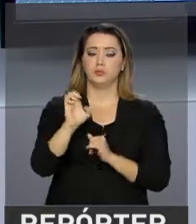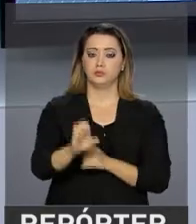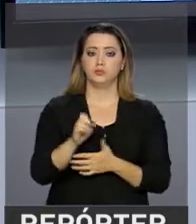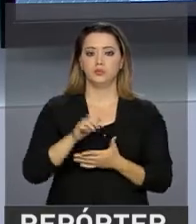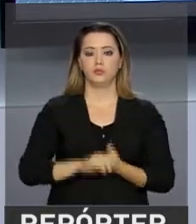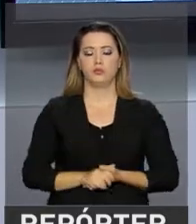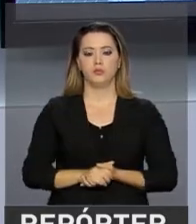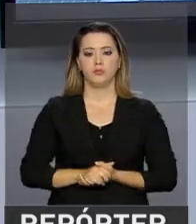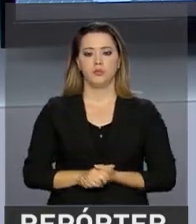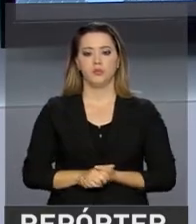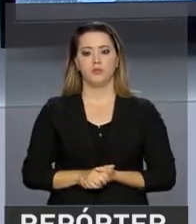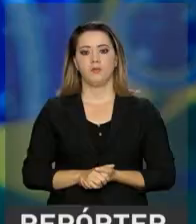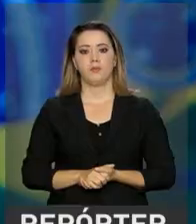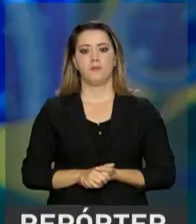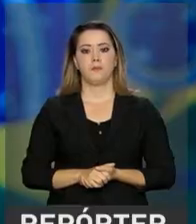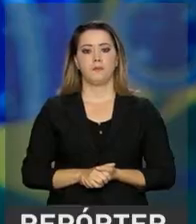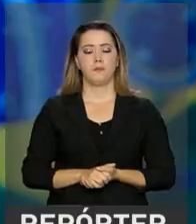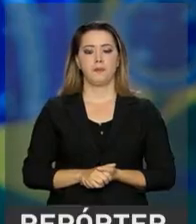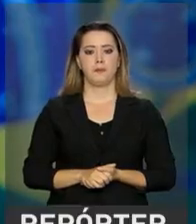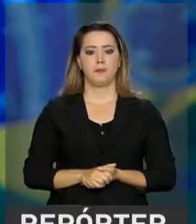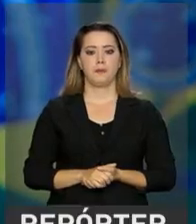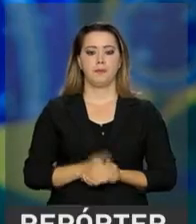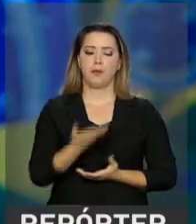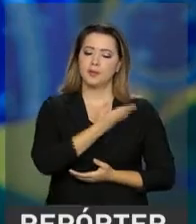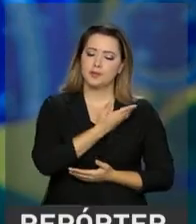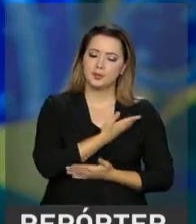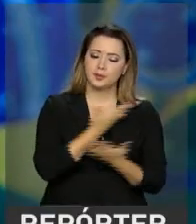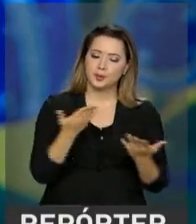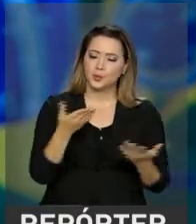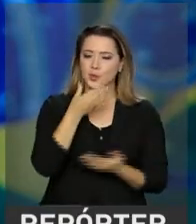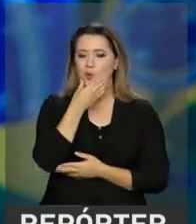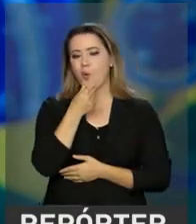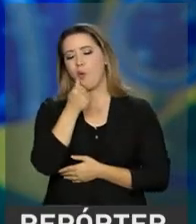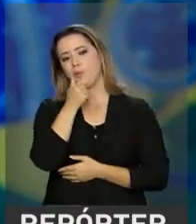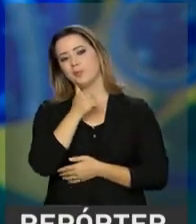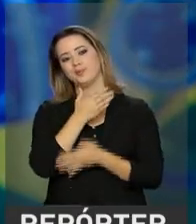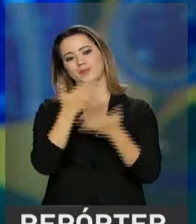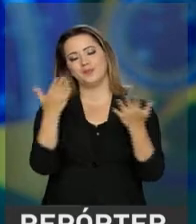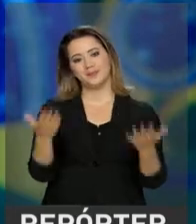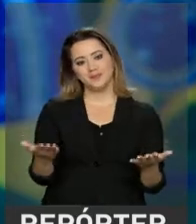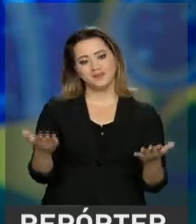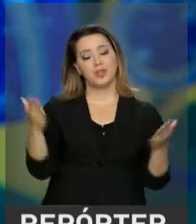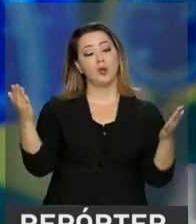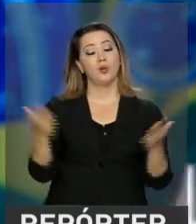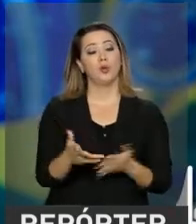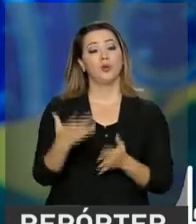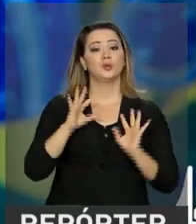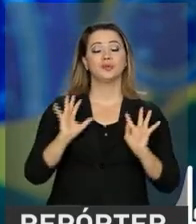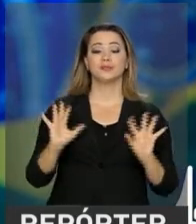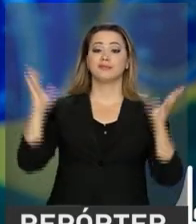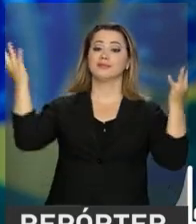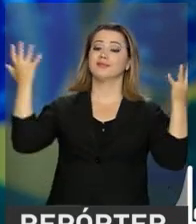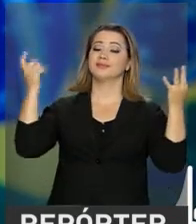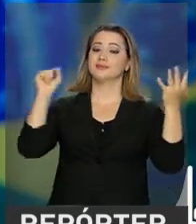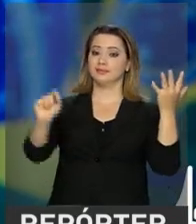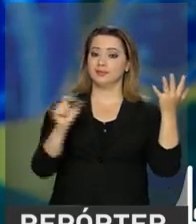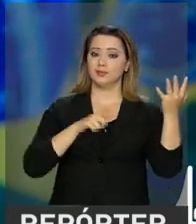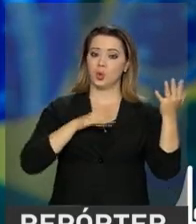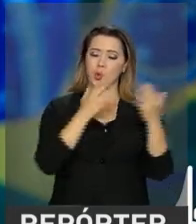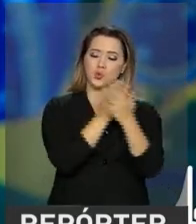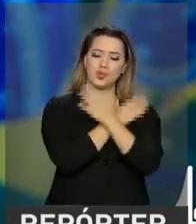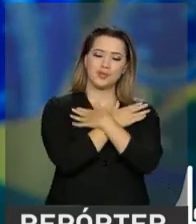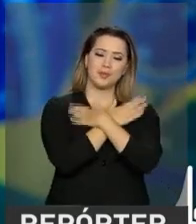ibge meus amigos minhas orelhas hoje passamos também muito a comemorar o